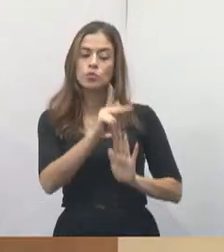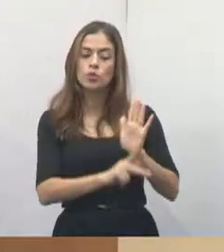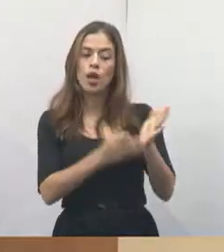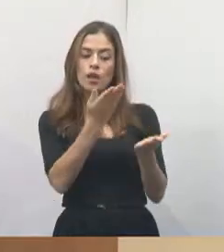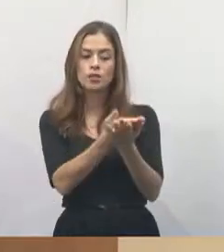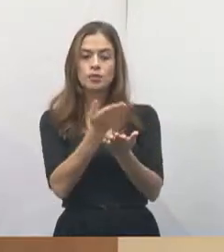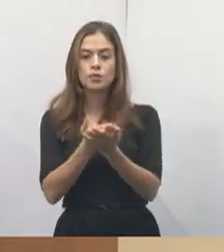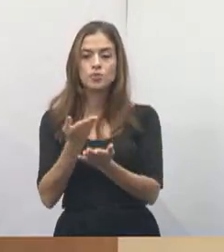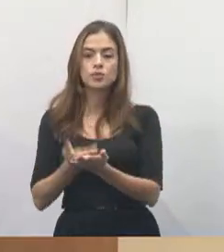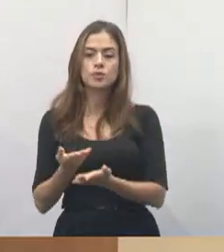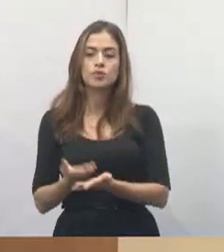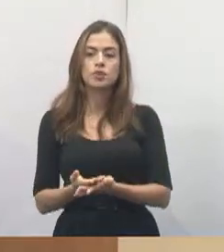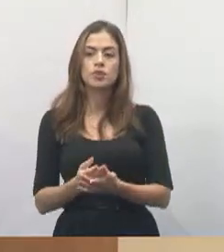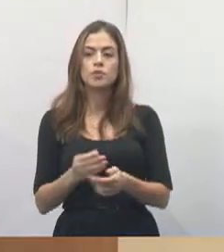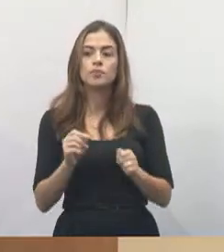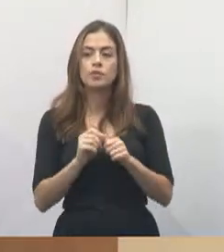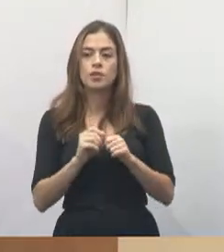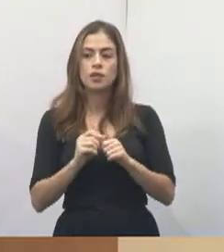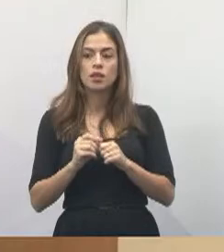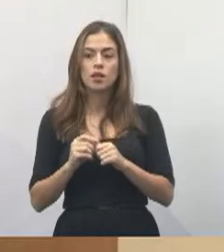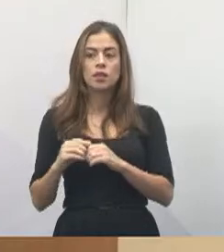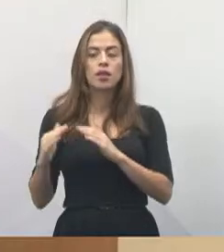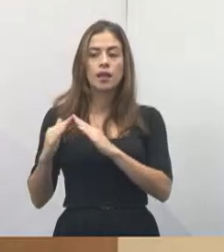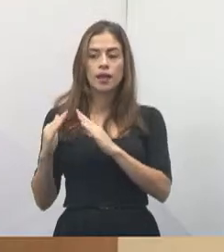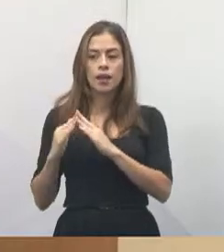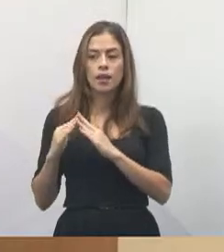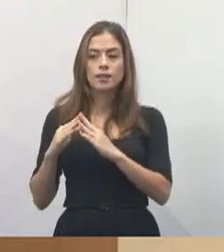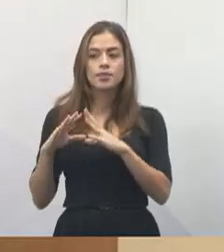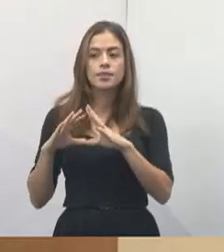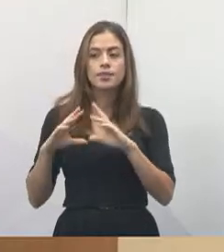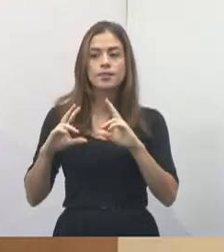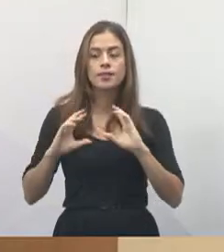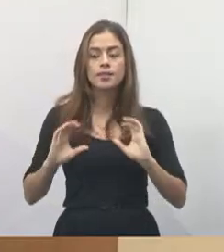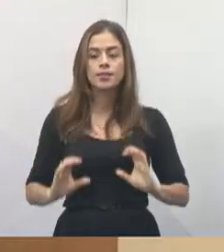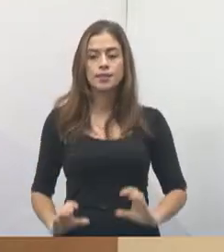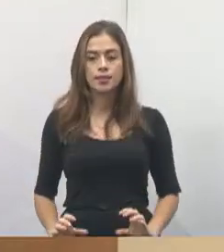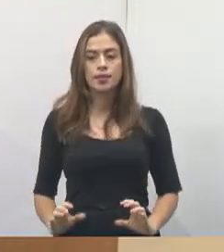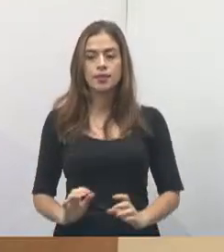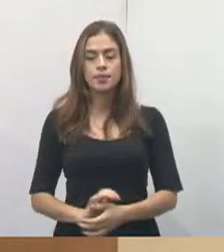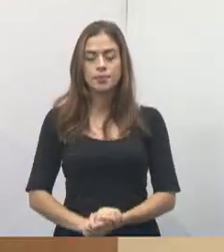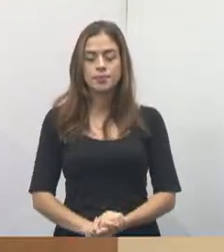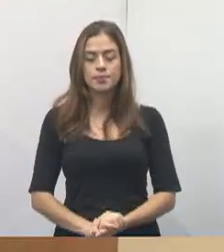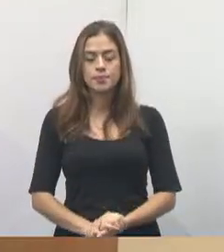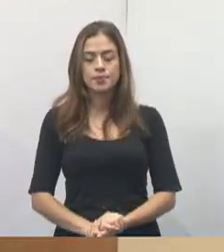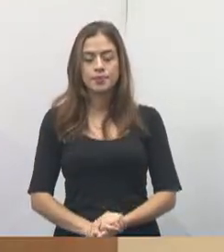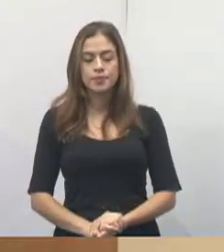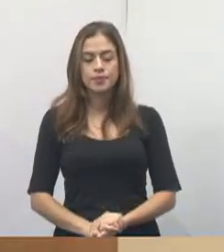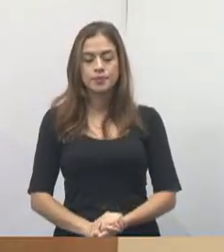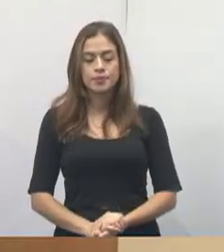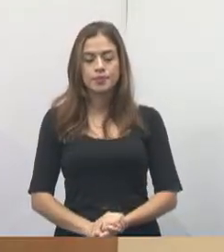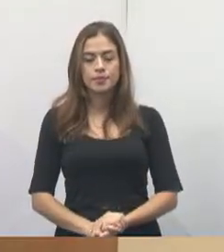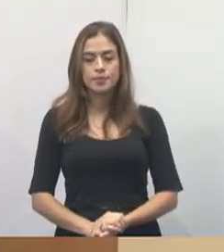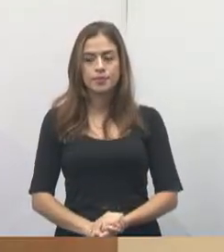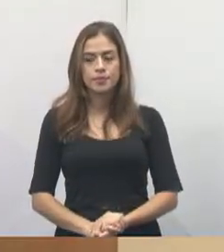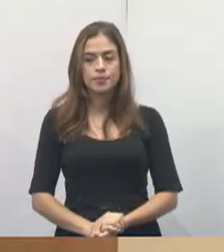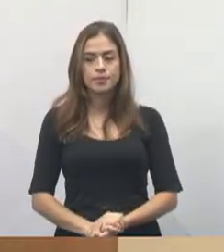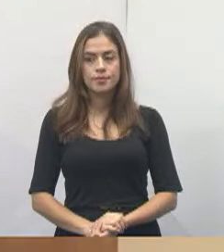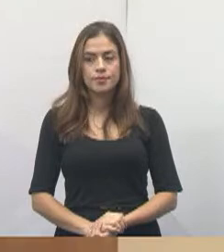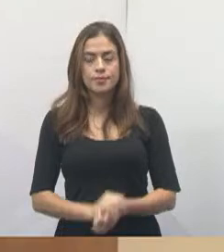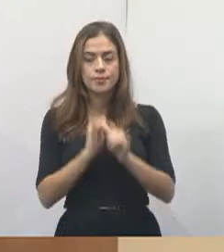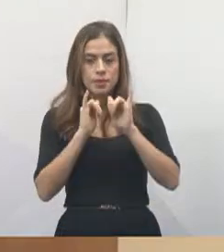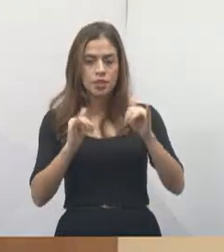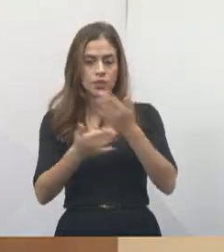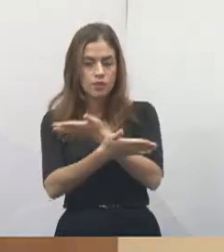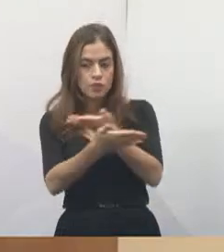estudando para ser feito na nossa Casa da Cidadania. Então, gostaria de dizer para vocês